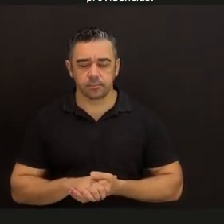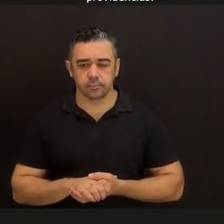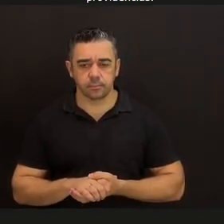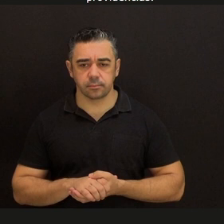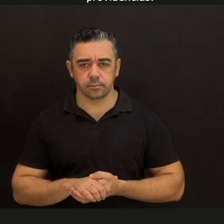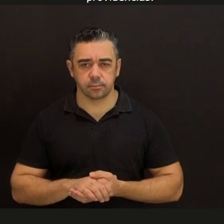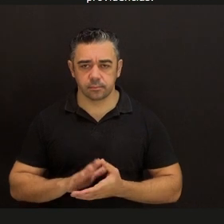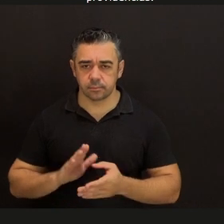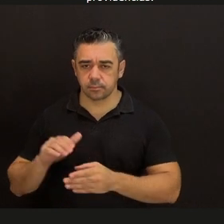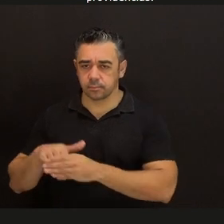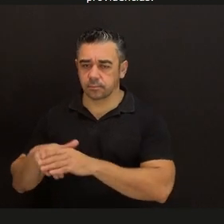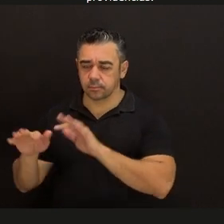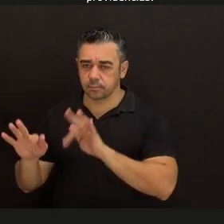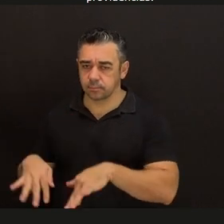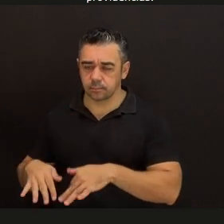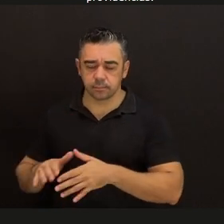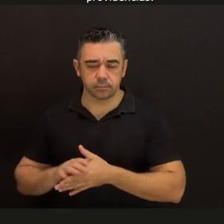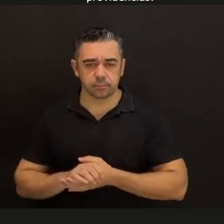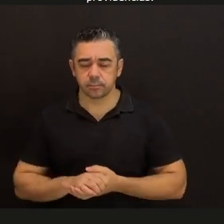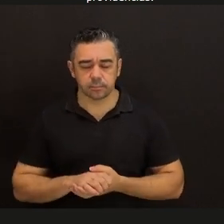votação encerrada